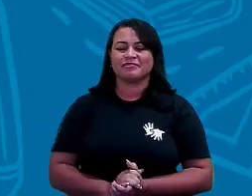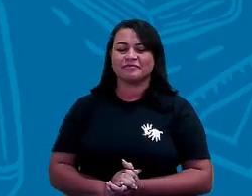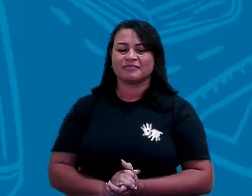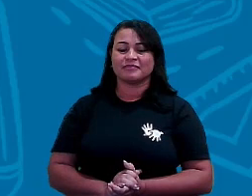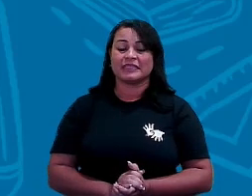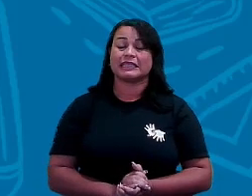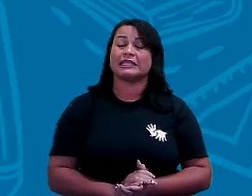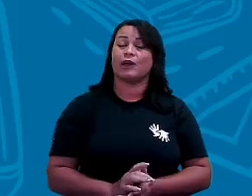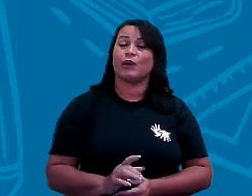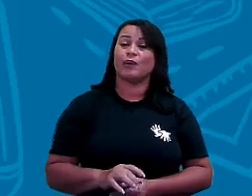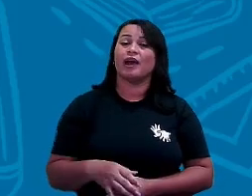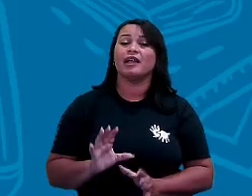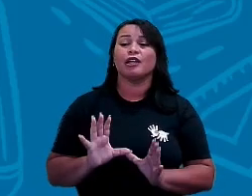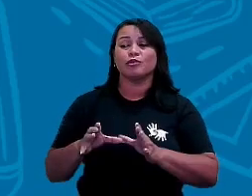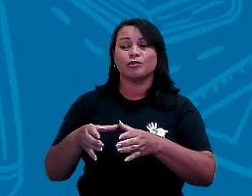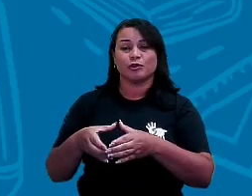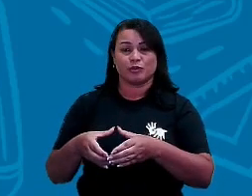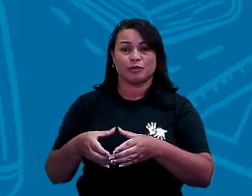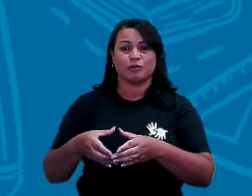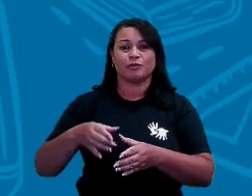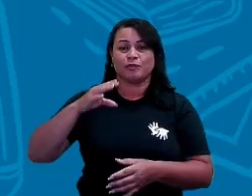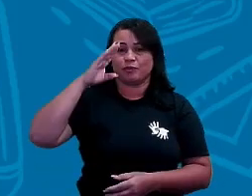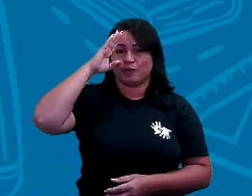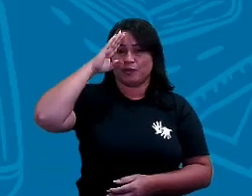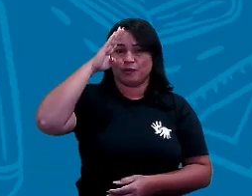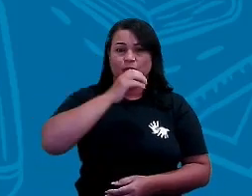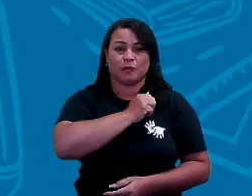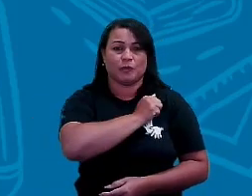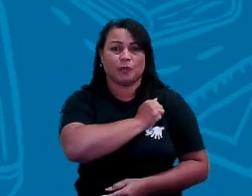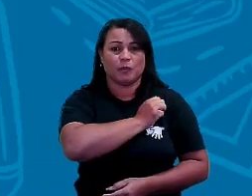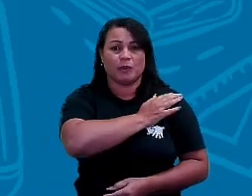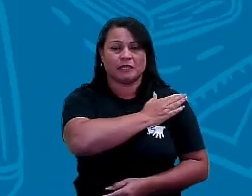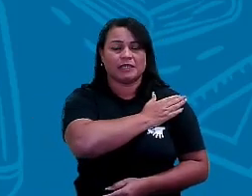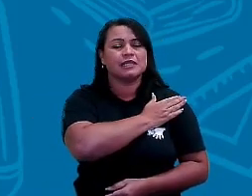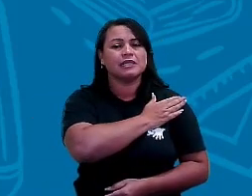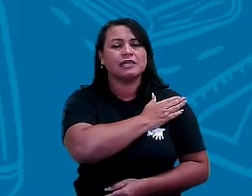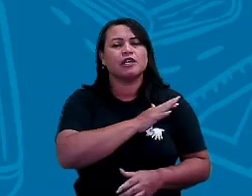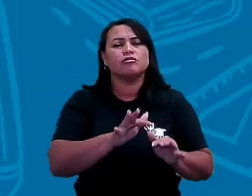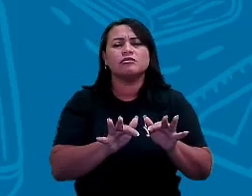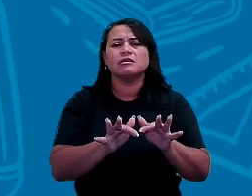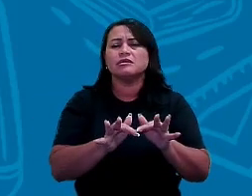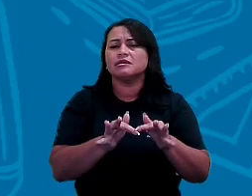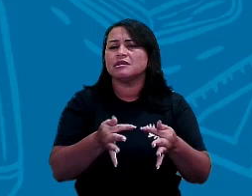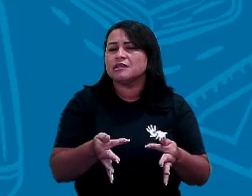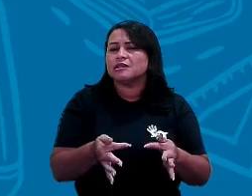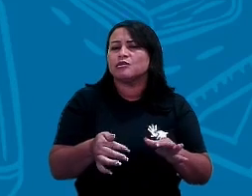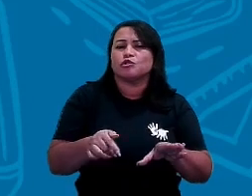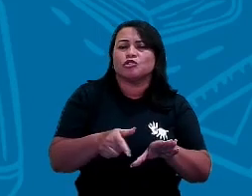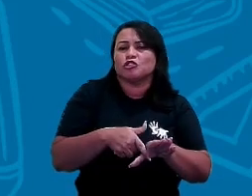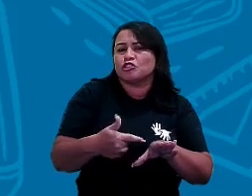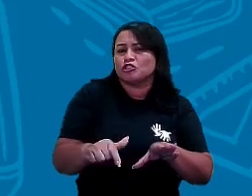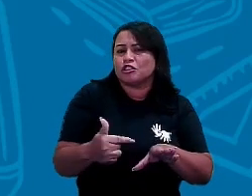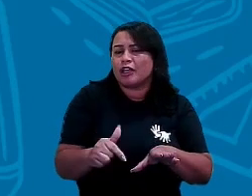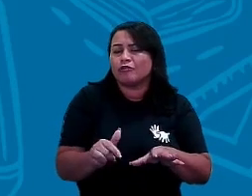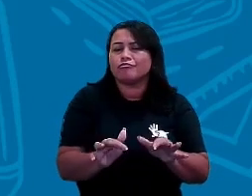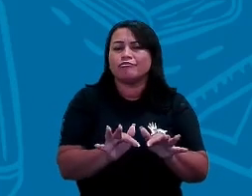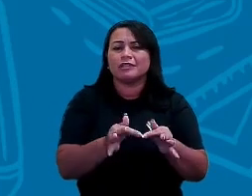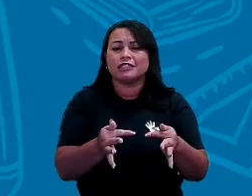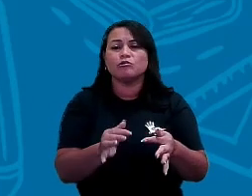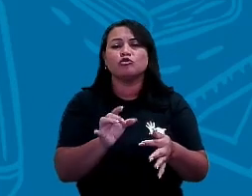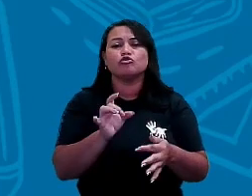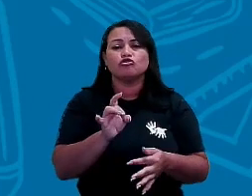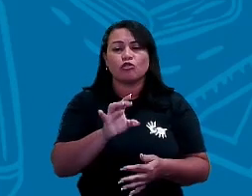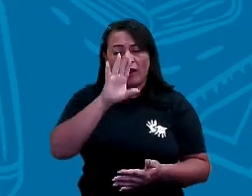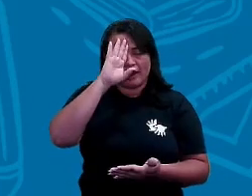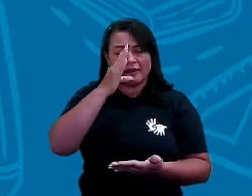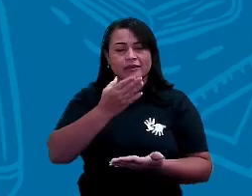Nosso pequeno exército em formação, constituído de homens descalços, sem armamentos adequados, lutando com amor,